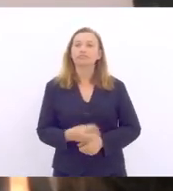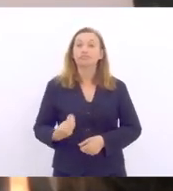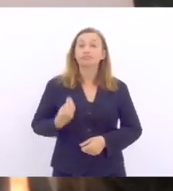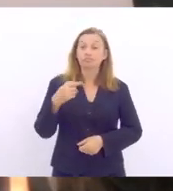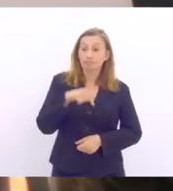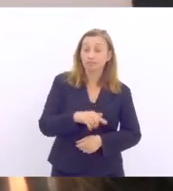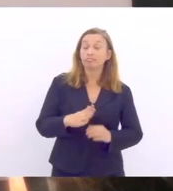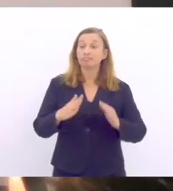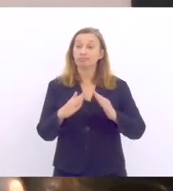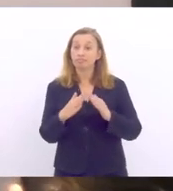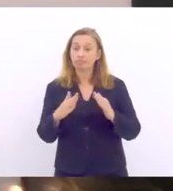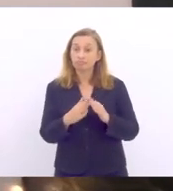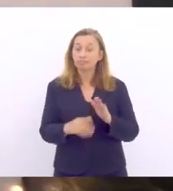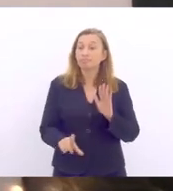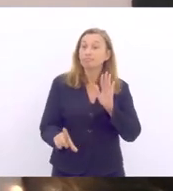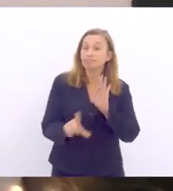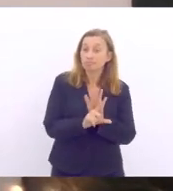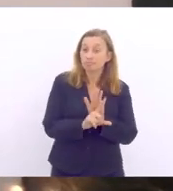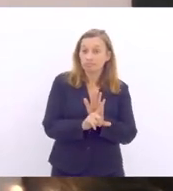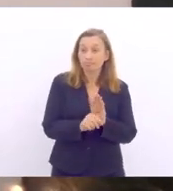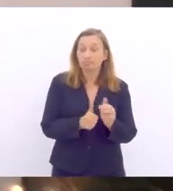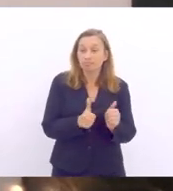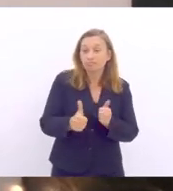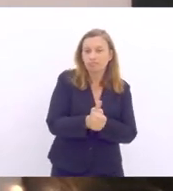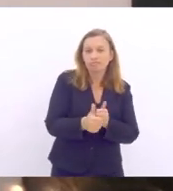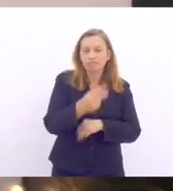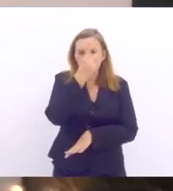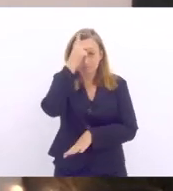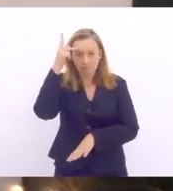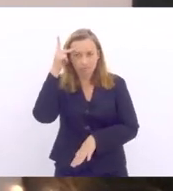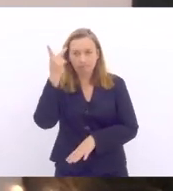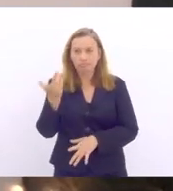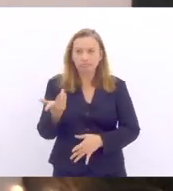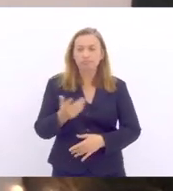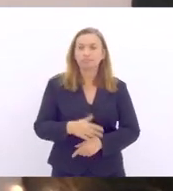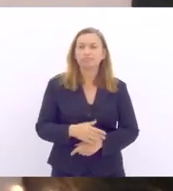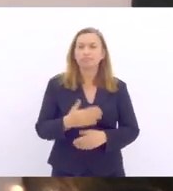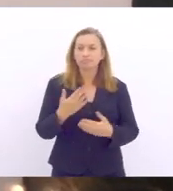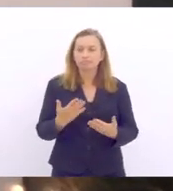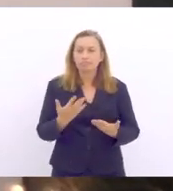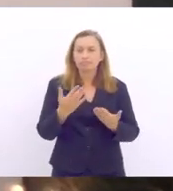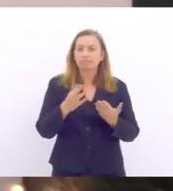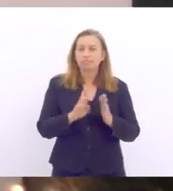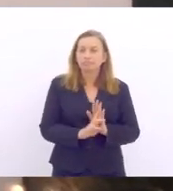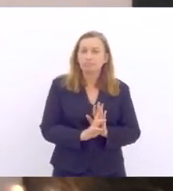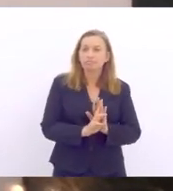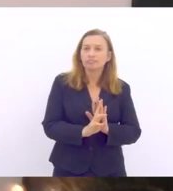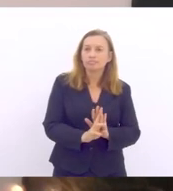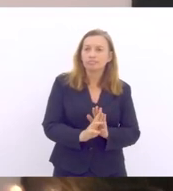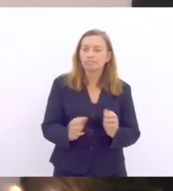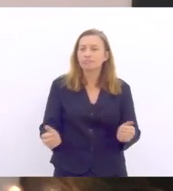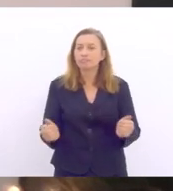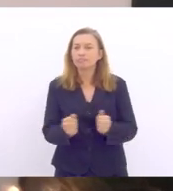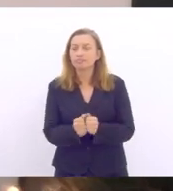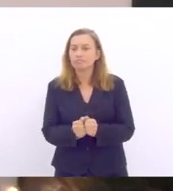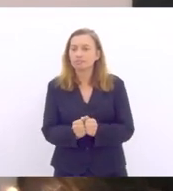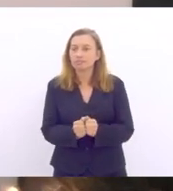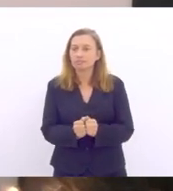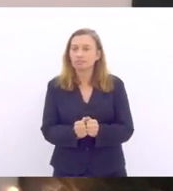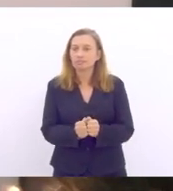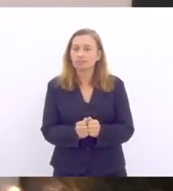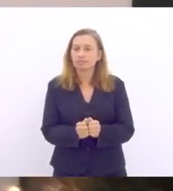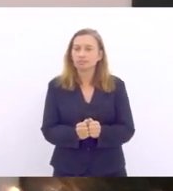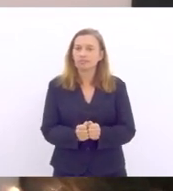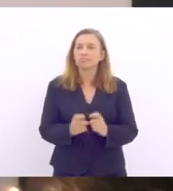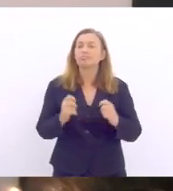Casa Legislativa, de frente para as pessoas que representam suas entidades, junto com as